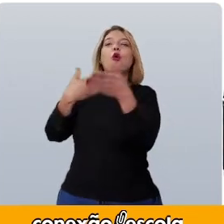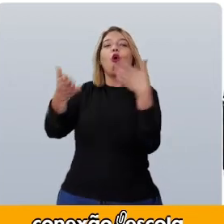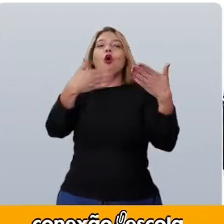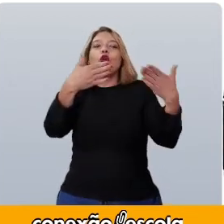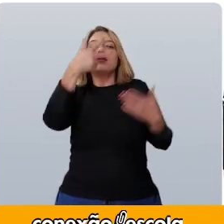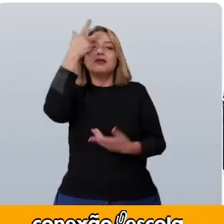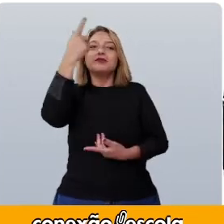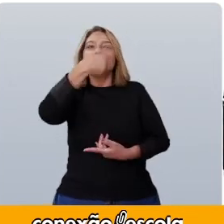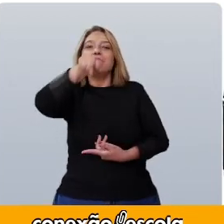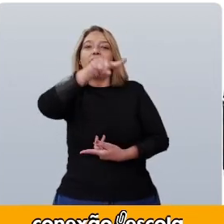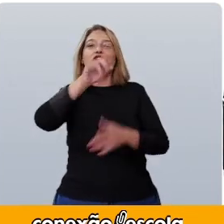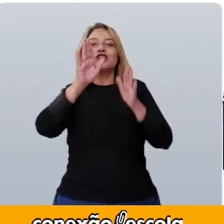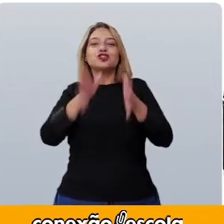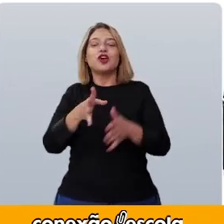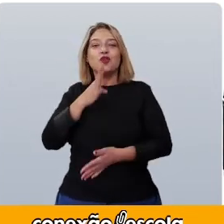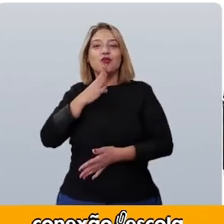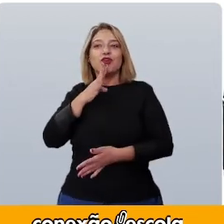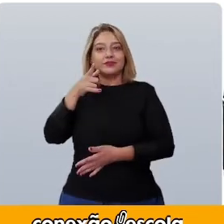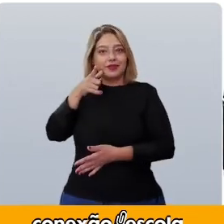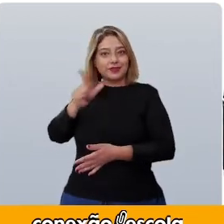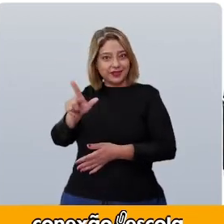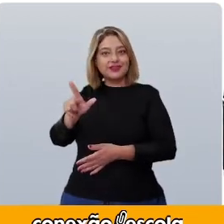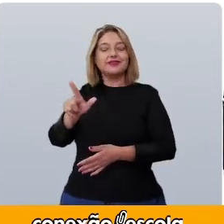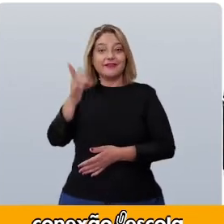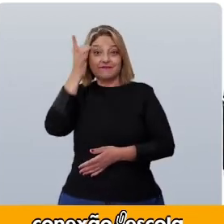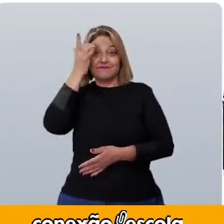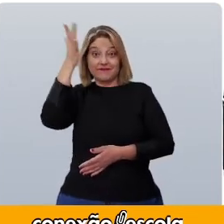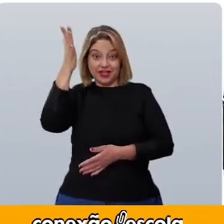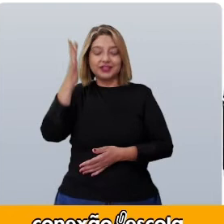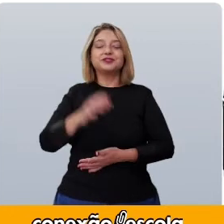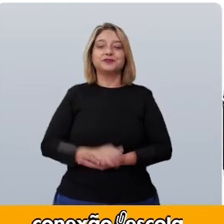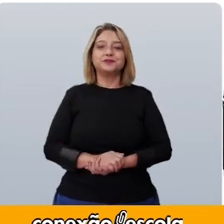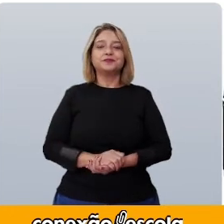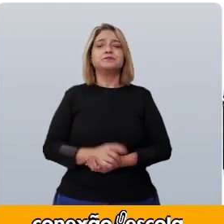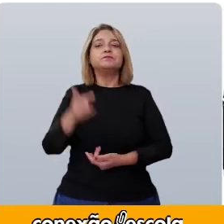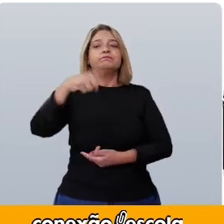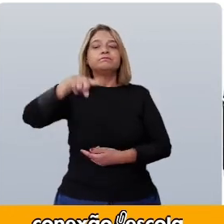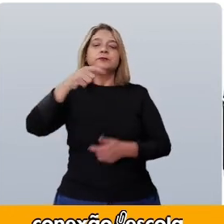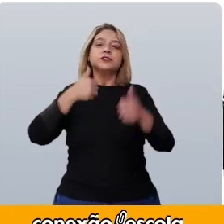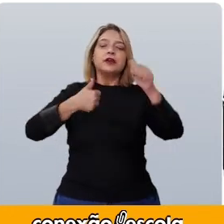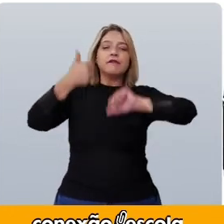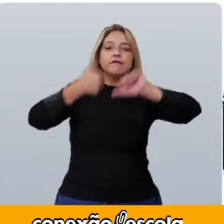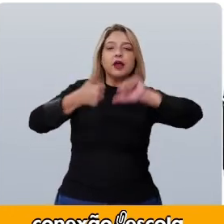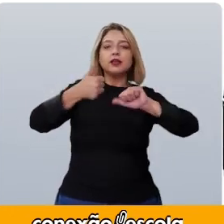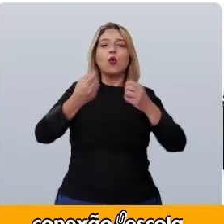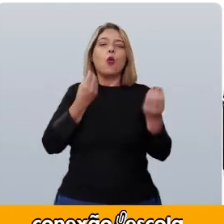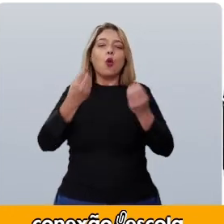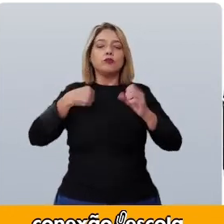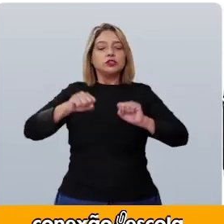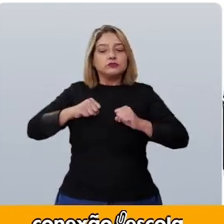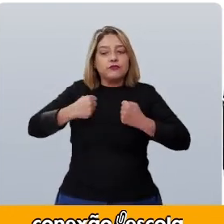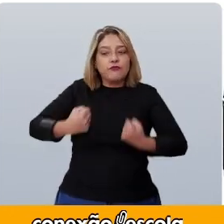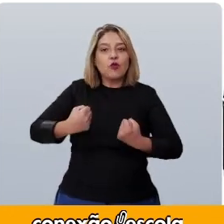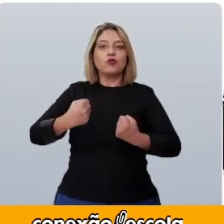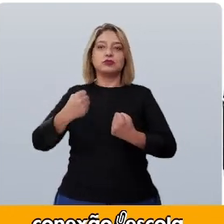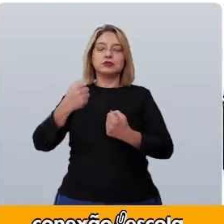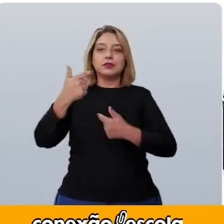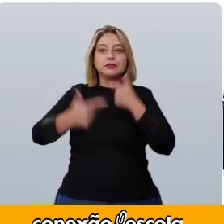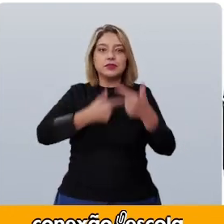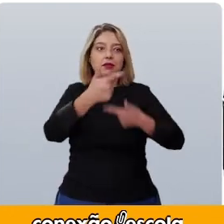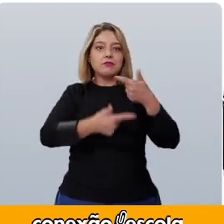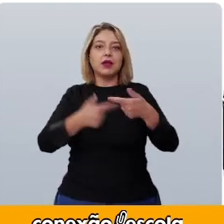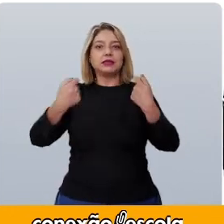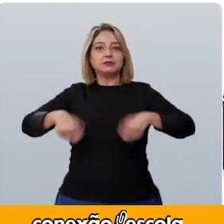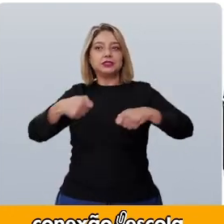pessoas fluentes nesse idioma. Avalie o esforço necessário para cada um dos